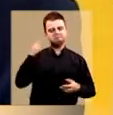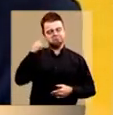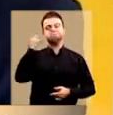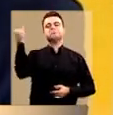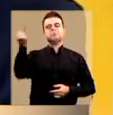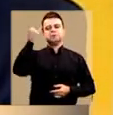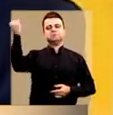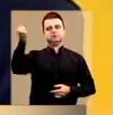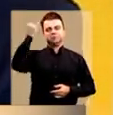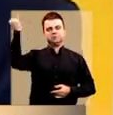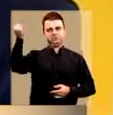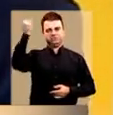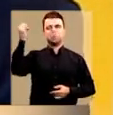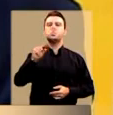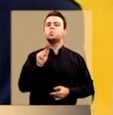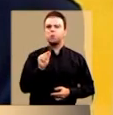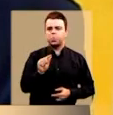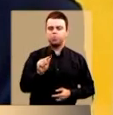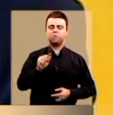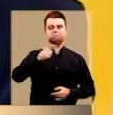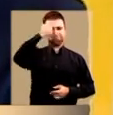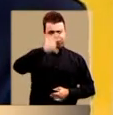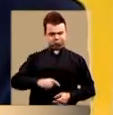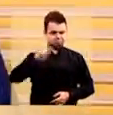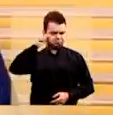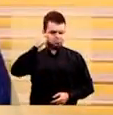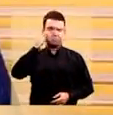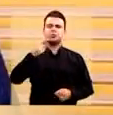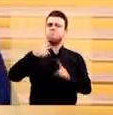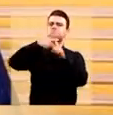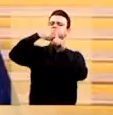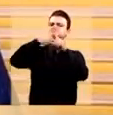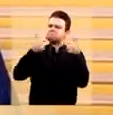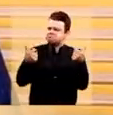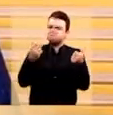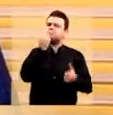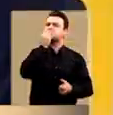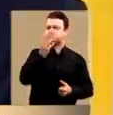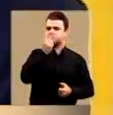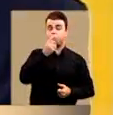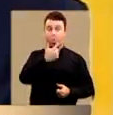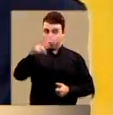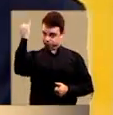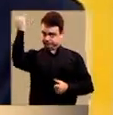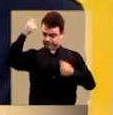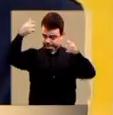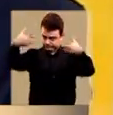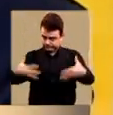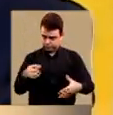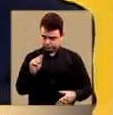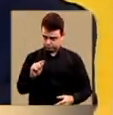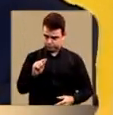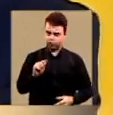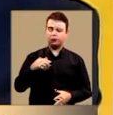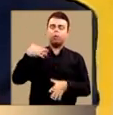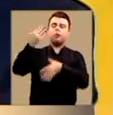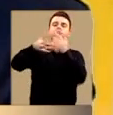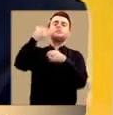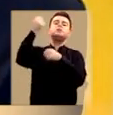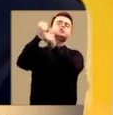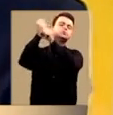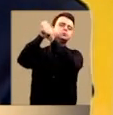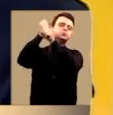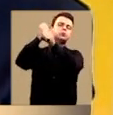acho que esse é um aspecto importantíssimo, né? A ideia de que ser negro é algo positivo. Sim. Um outro aspecto importante é que 20